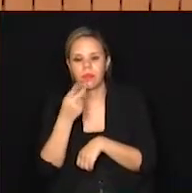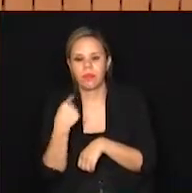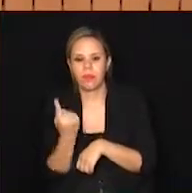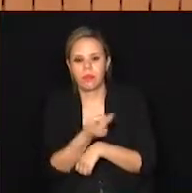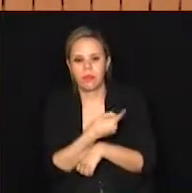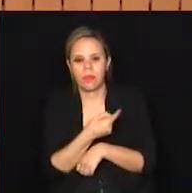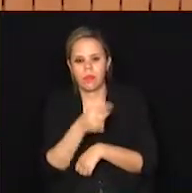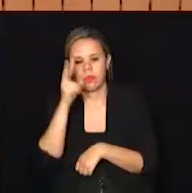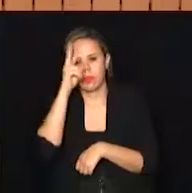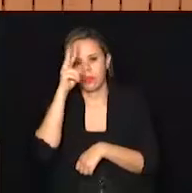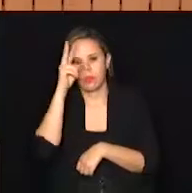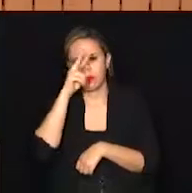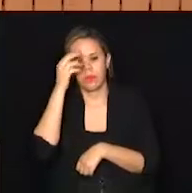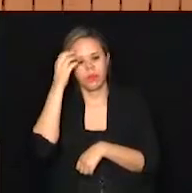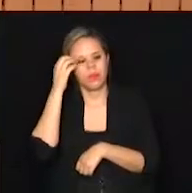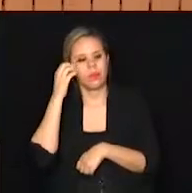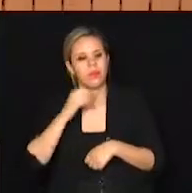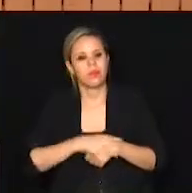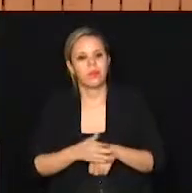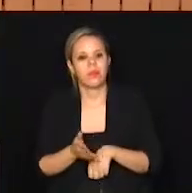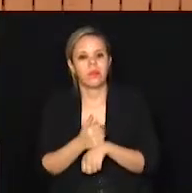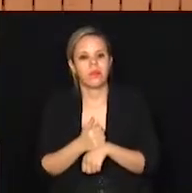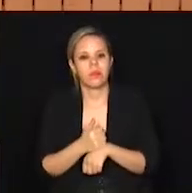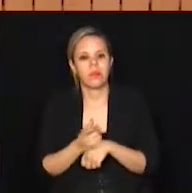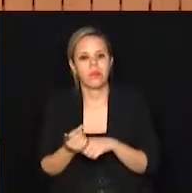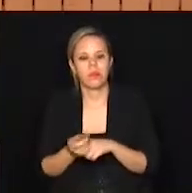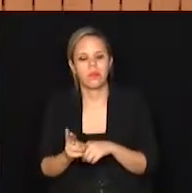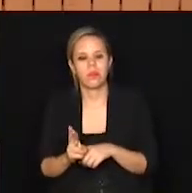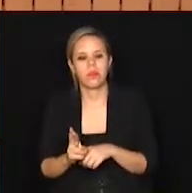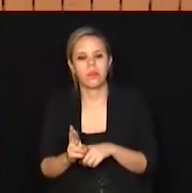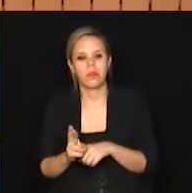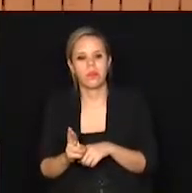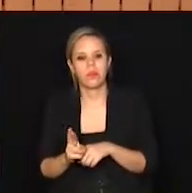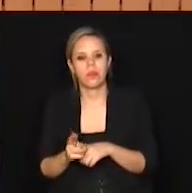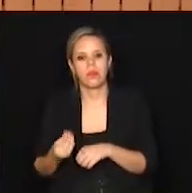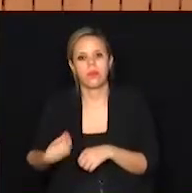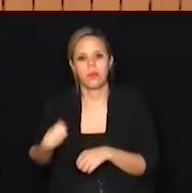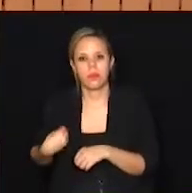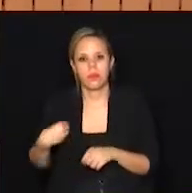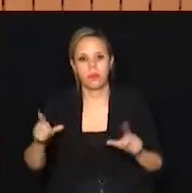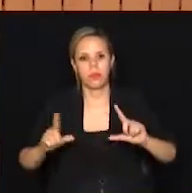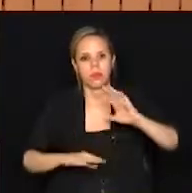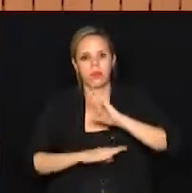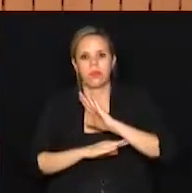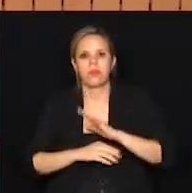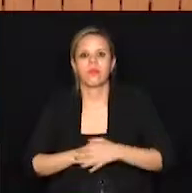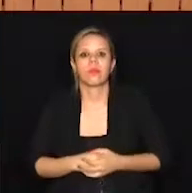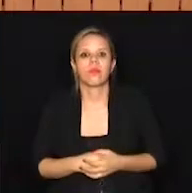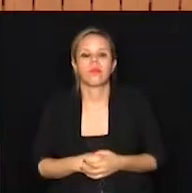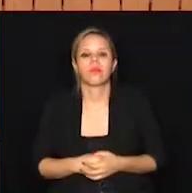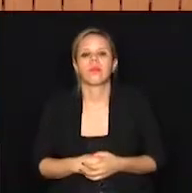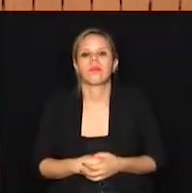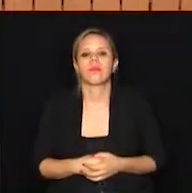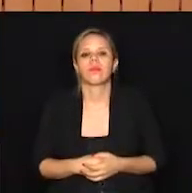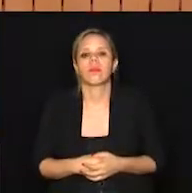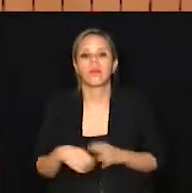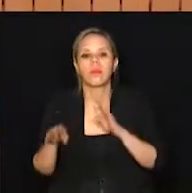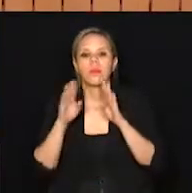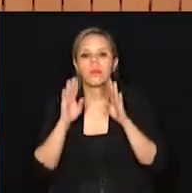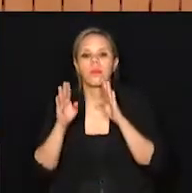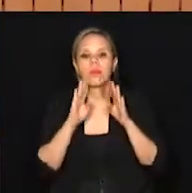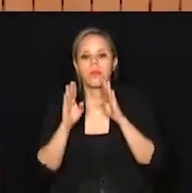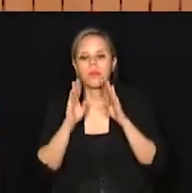conosco. Lembrando, só para antes, doutora, lembrando o seguinte, nós estamos ao vivo na TV Câmara, no